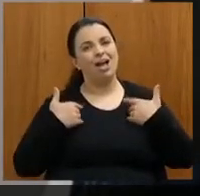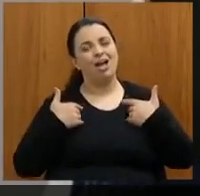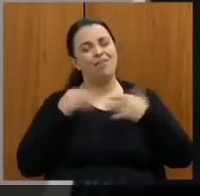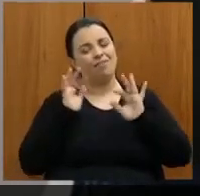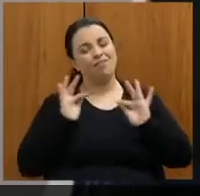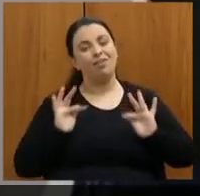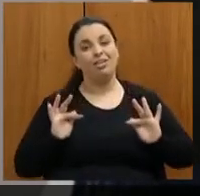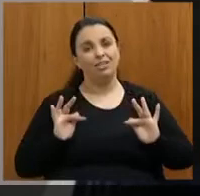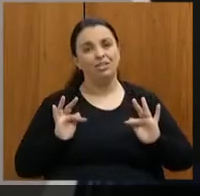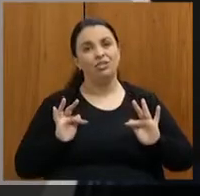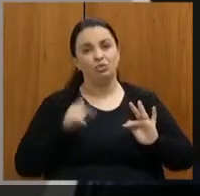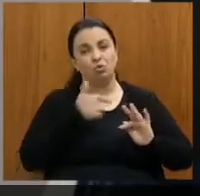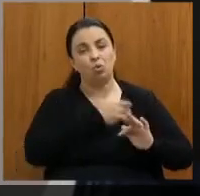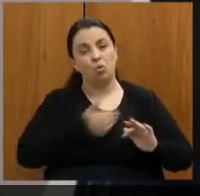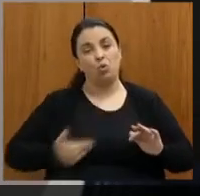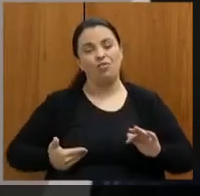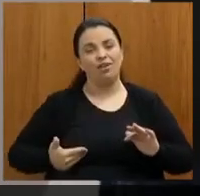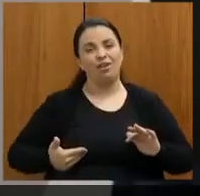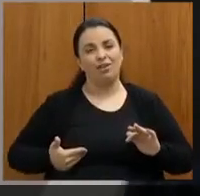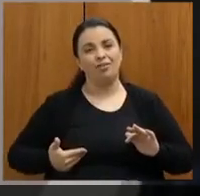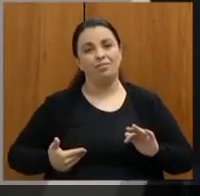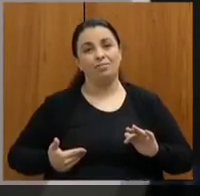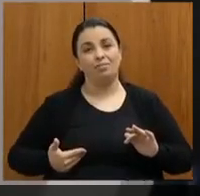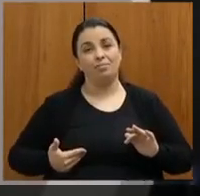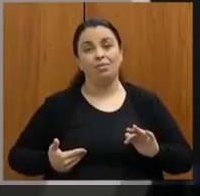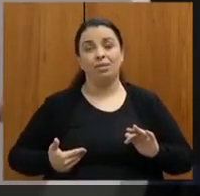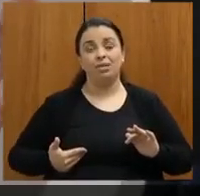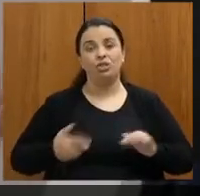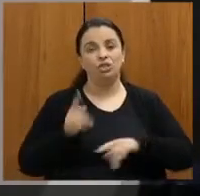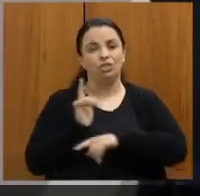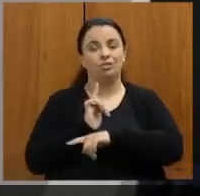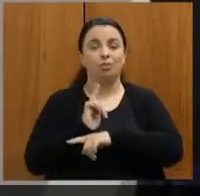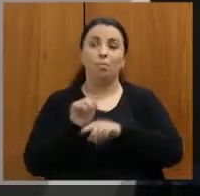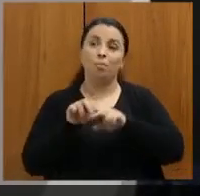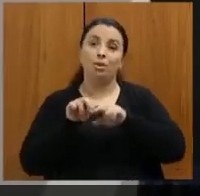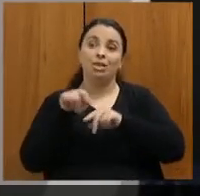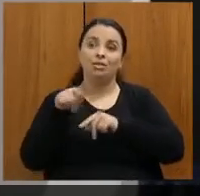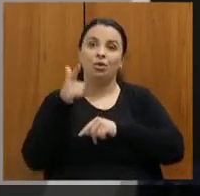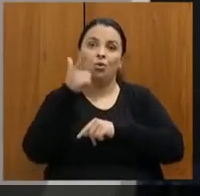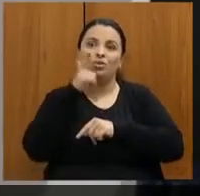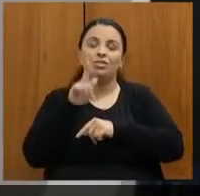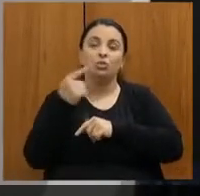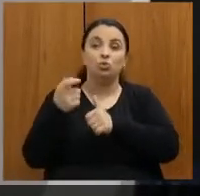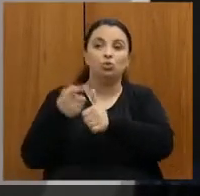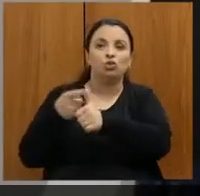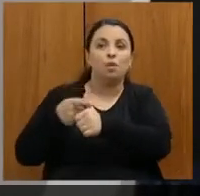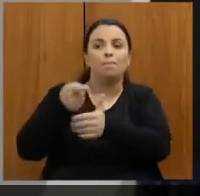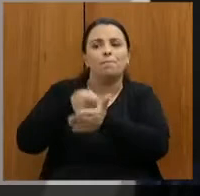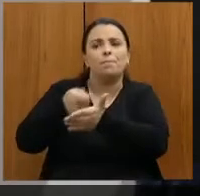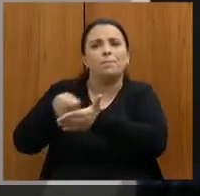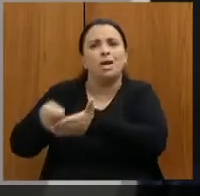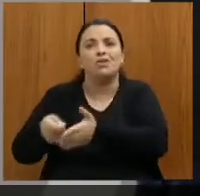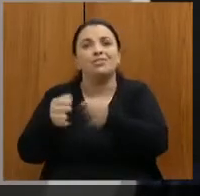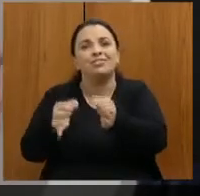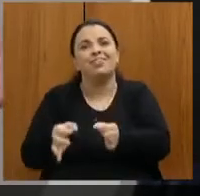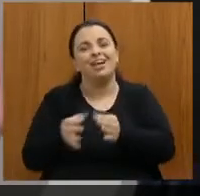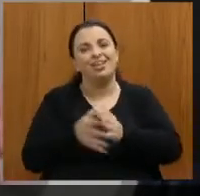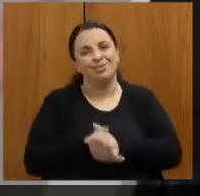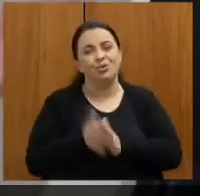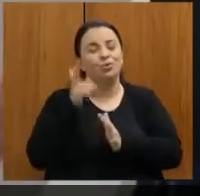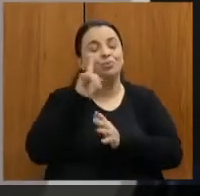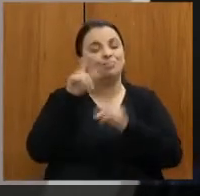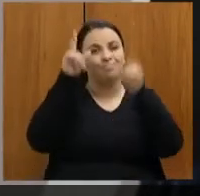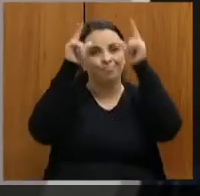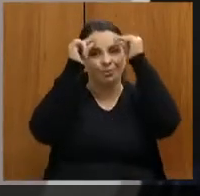colocar as suas contas em dias vou entrar no mérito os é direito ou não o certo aqui